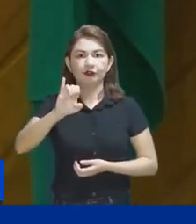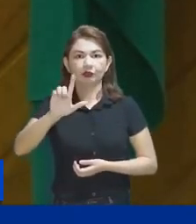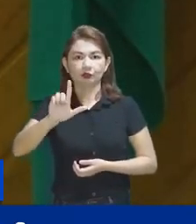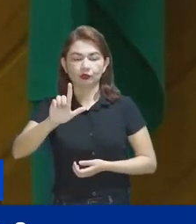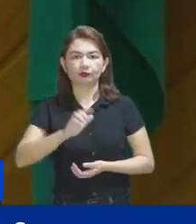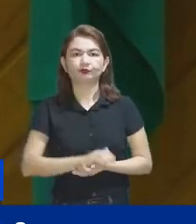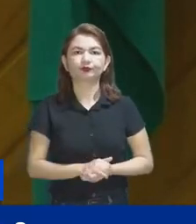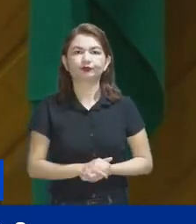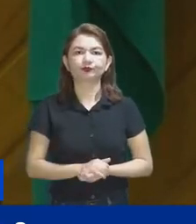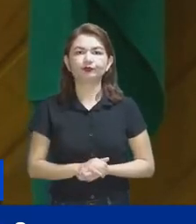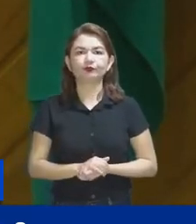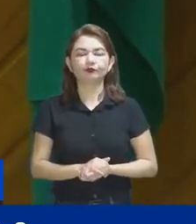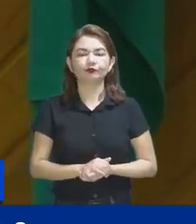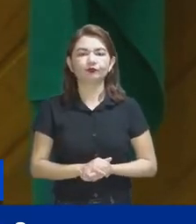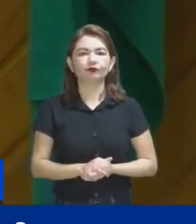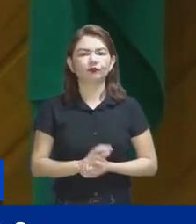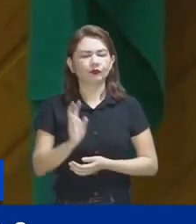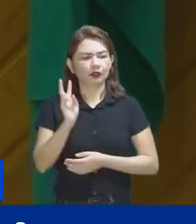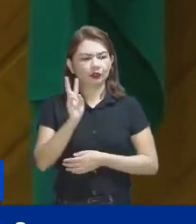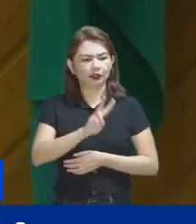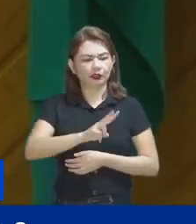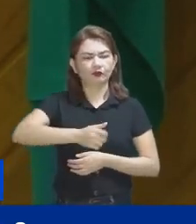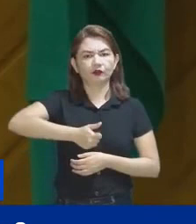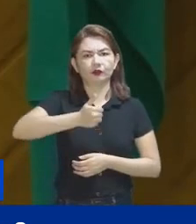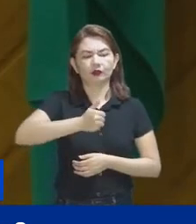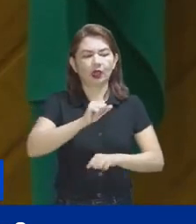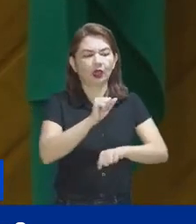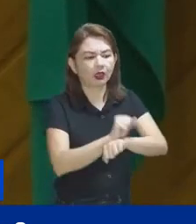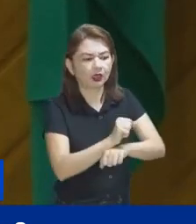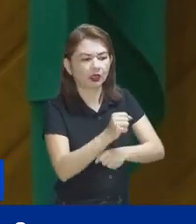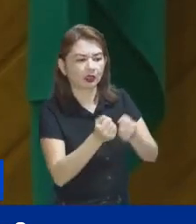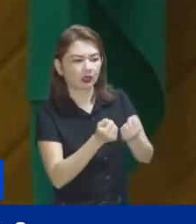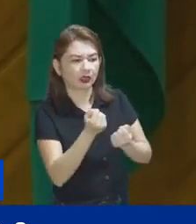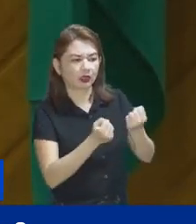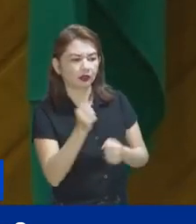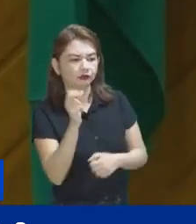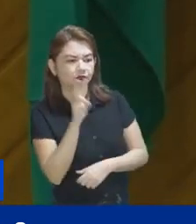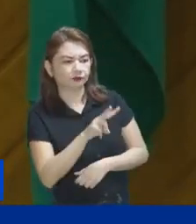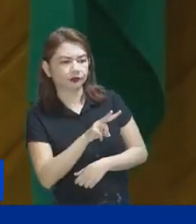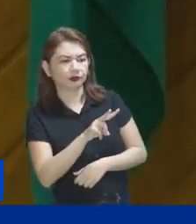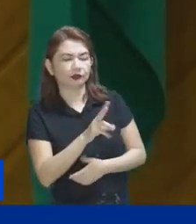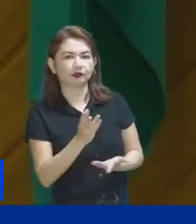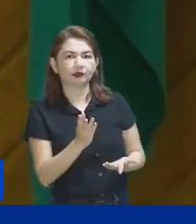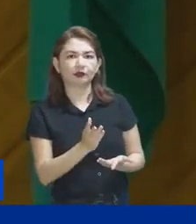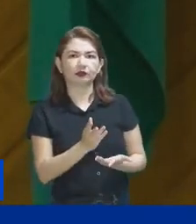quem presidiu a primeira abordagem do veículo em tela.